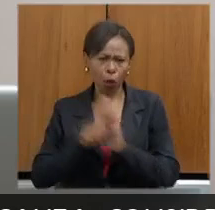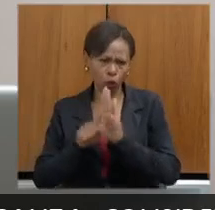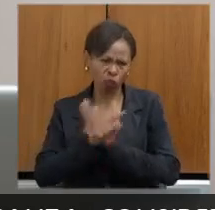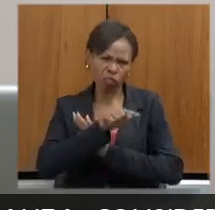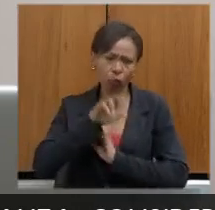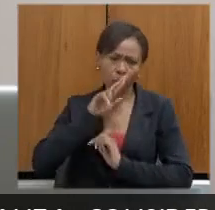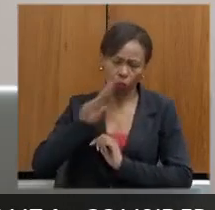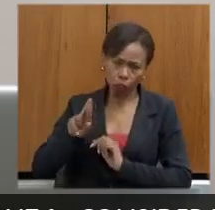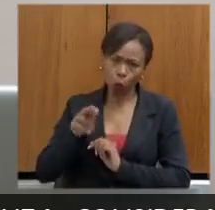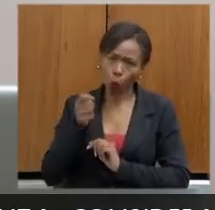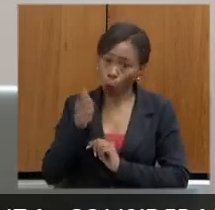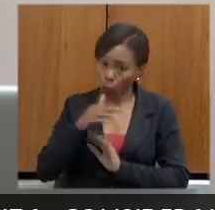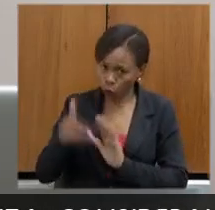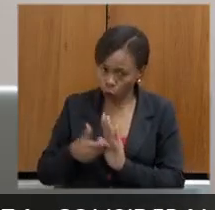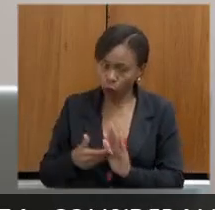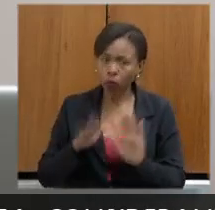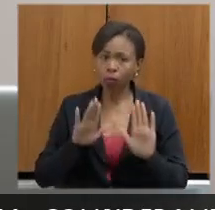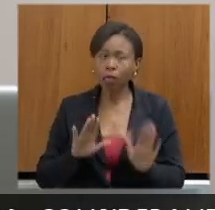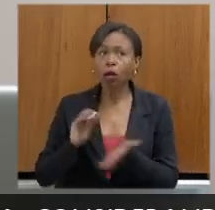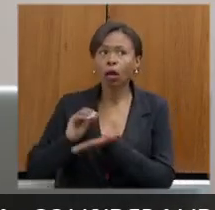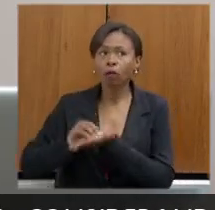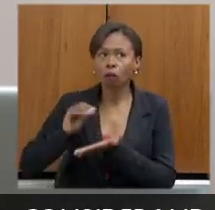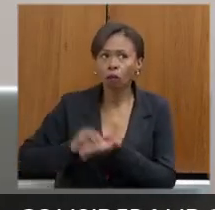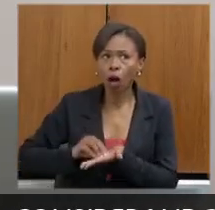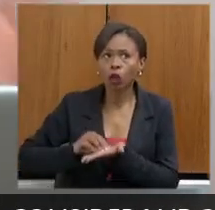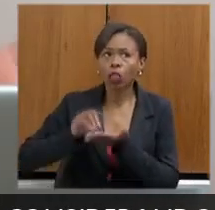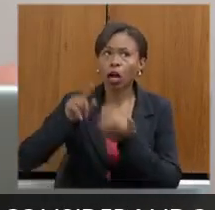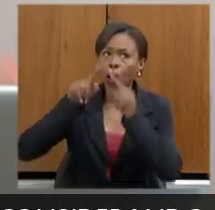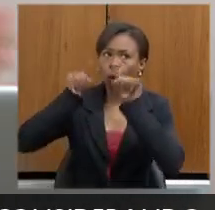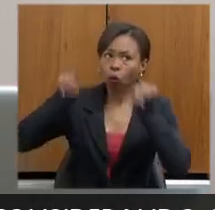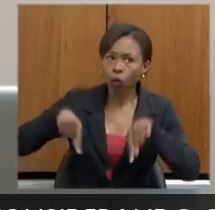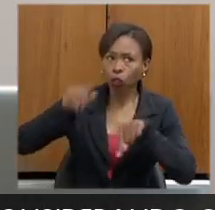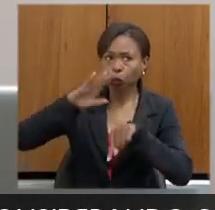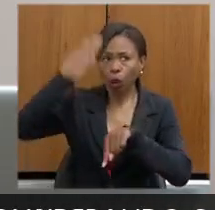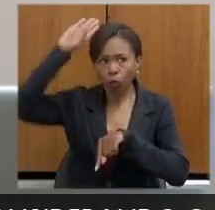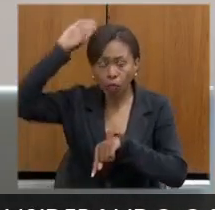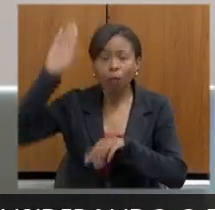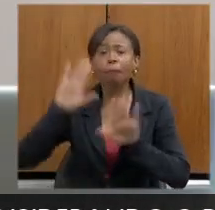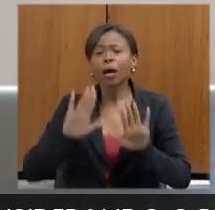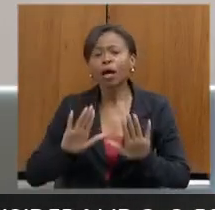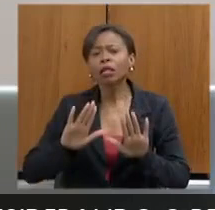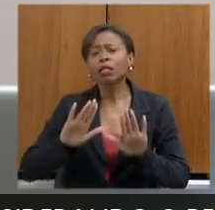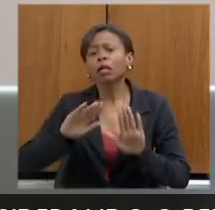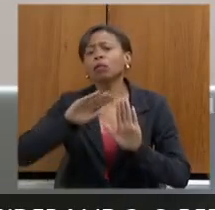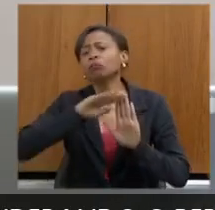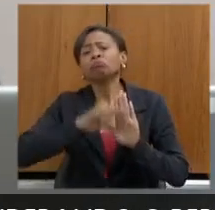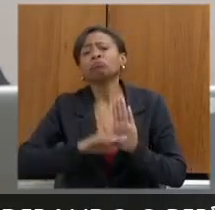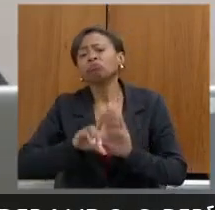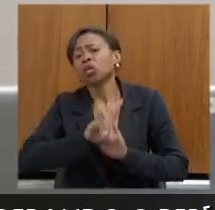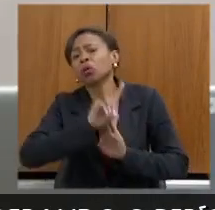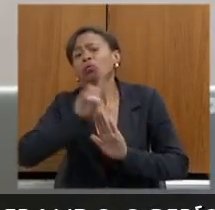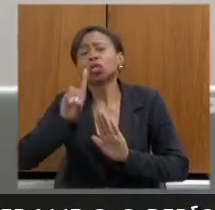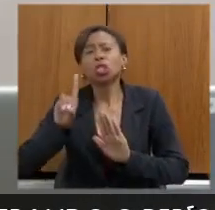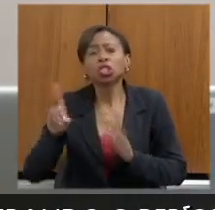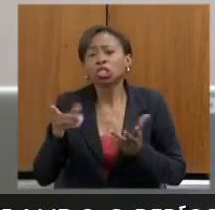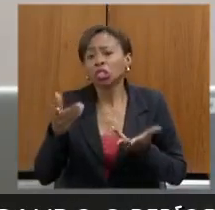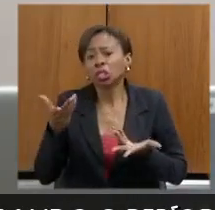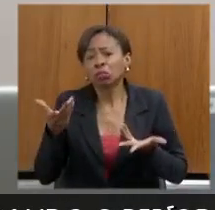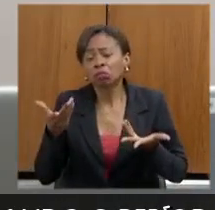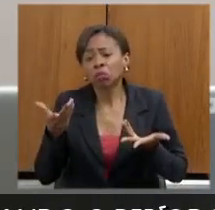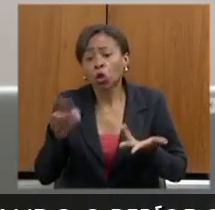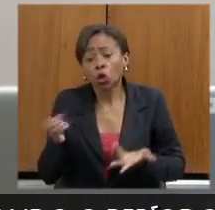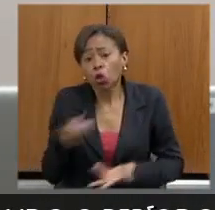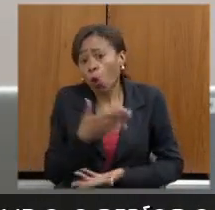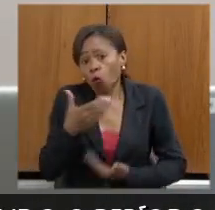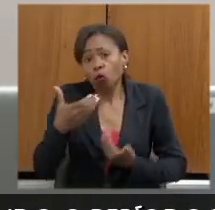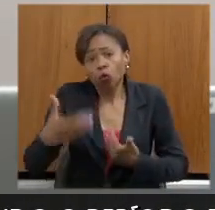quase todos funcionando dentro de repetir Qual o cronograma o planejamento para novos concursos e se aposse da também